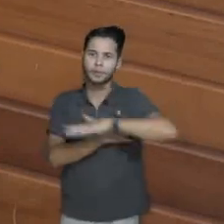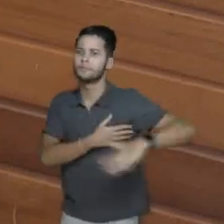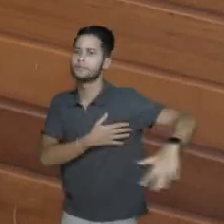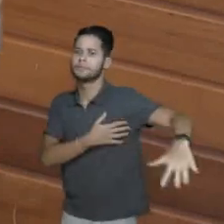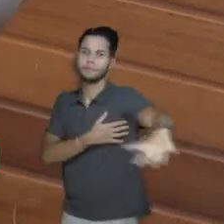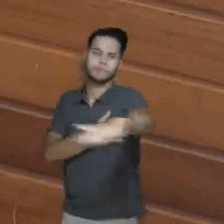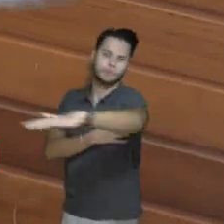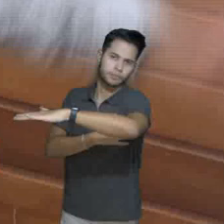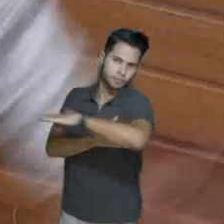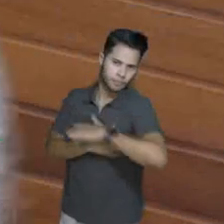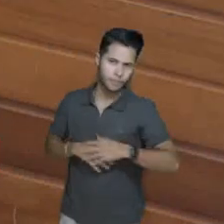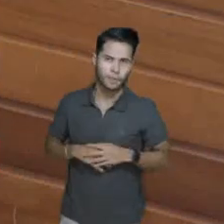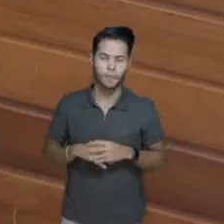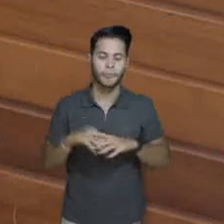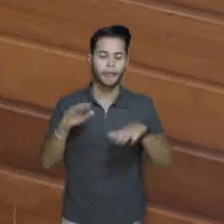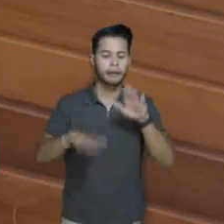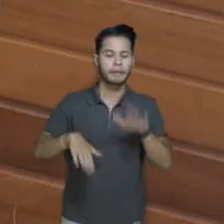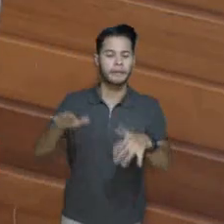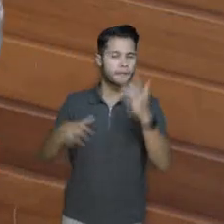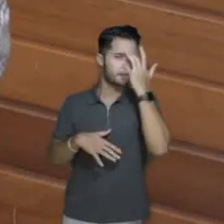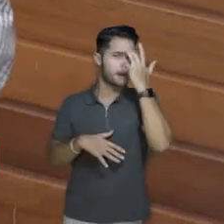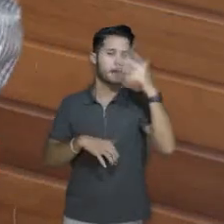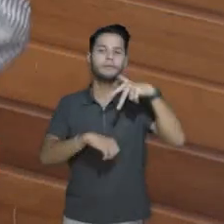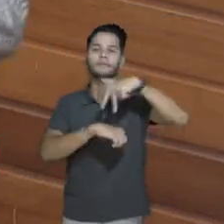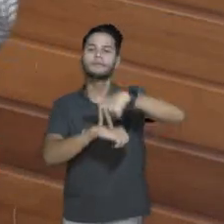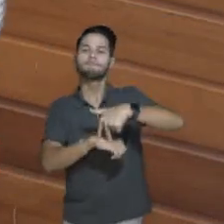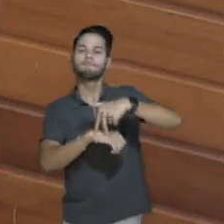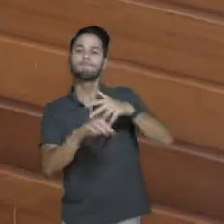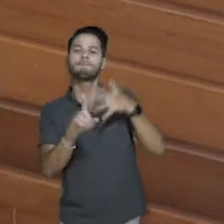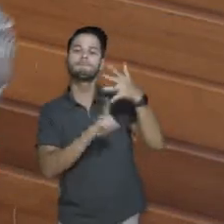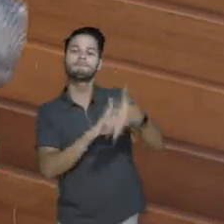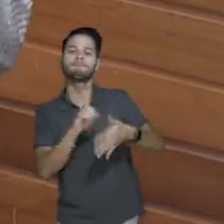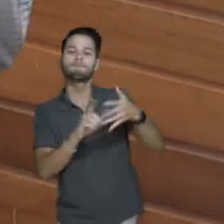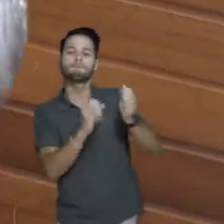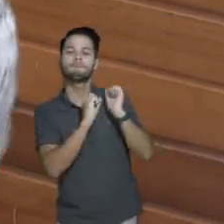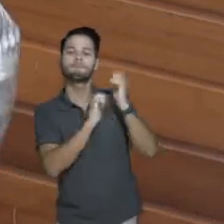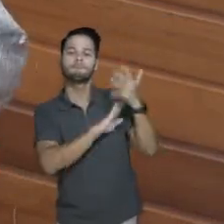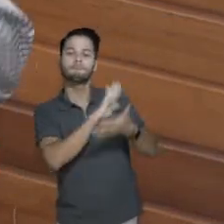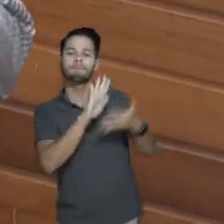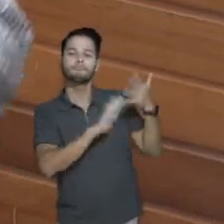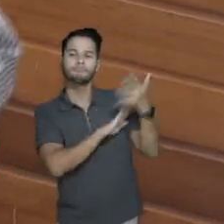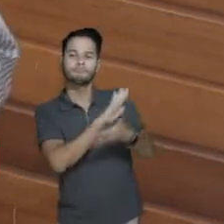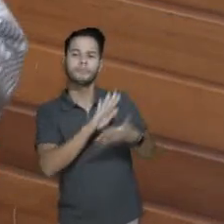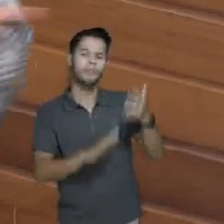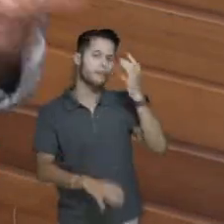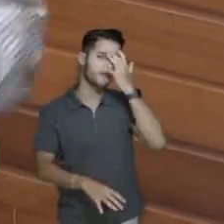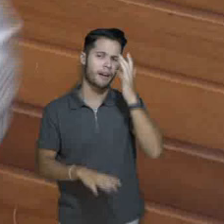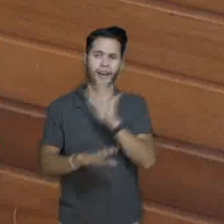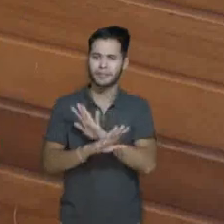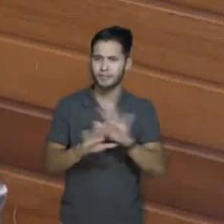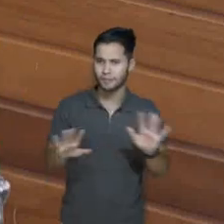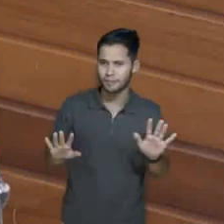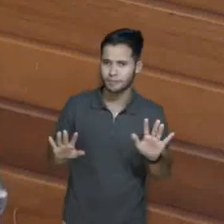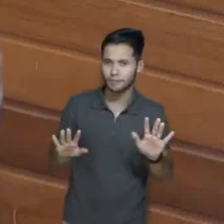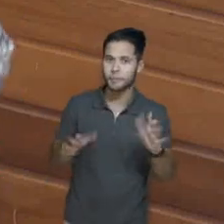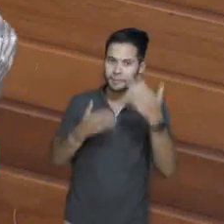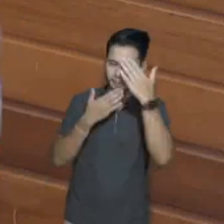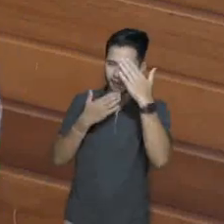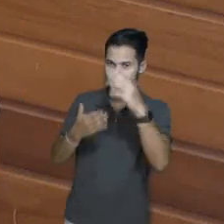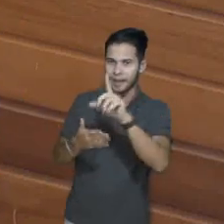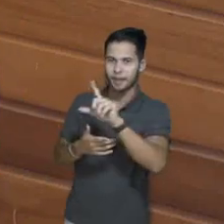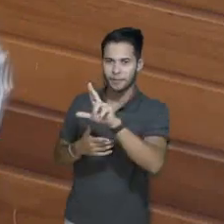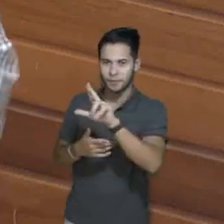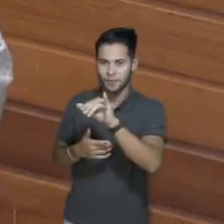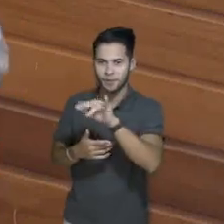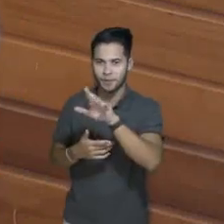porque às vezes é fácil ir para o Palco fazer o barulho mas depois no dia a dia não deixar isso morrer então obrigado Luciano Obrigado